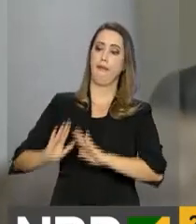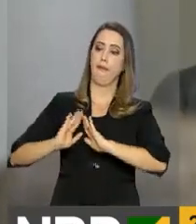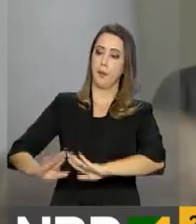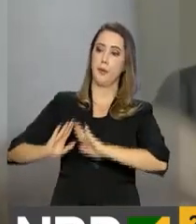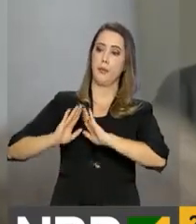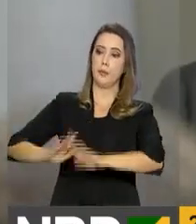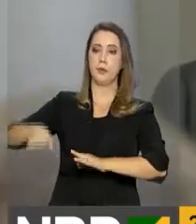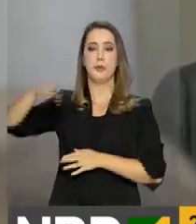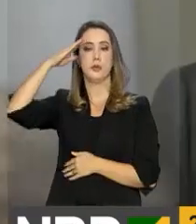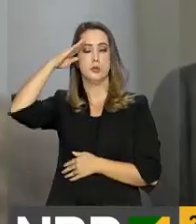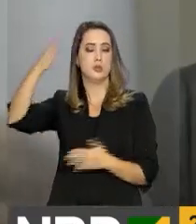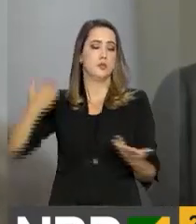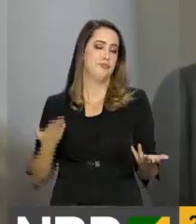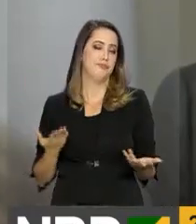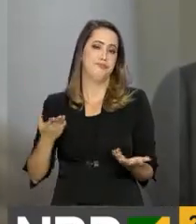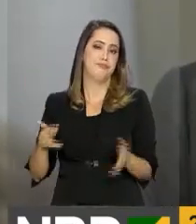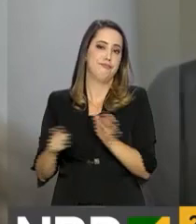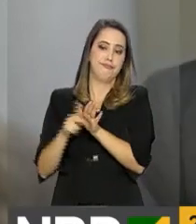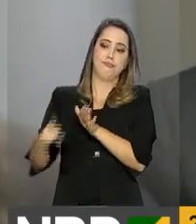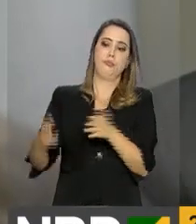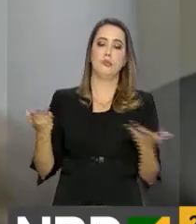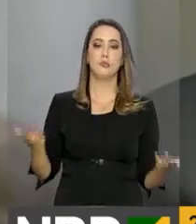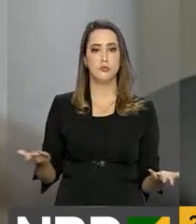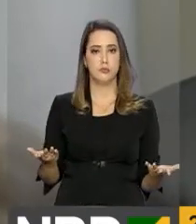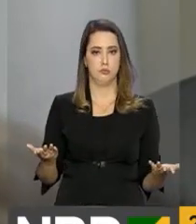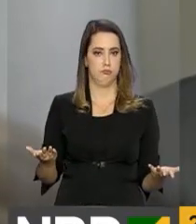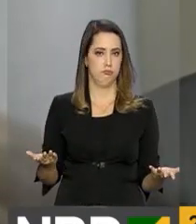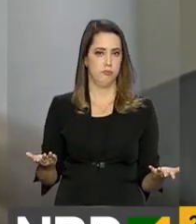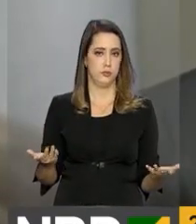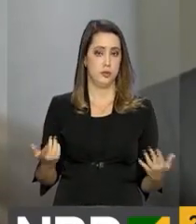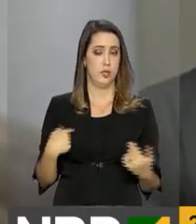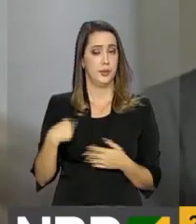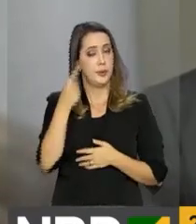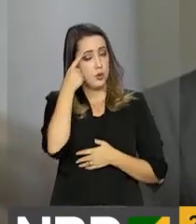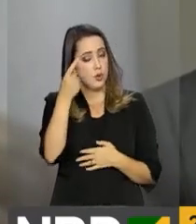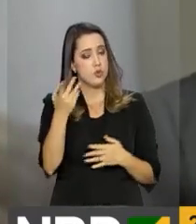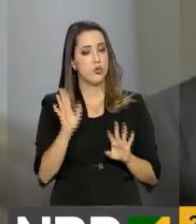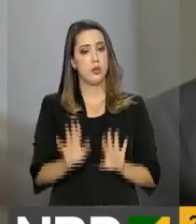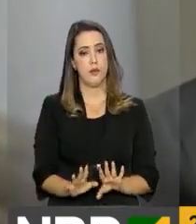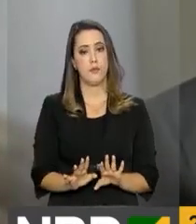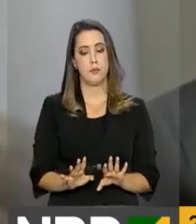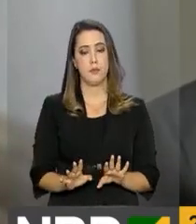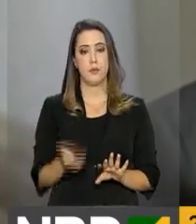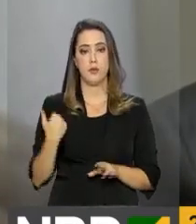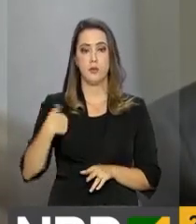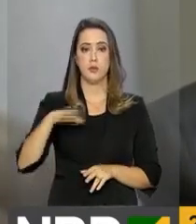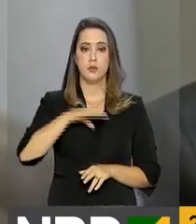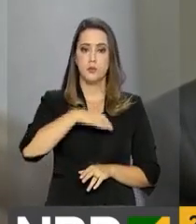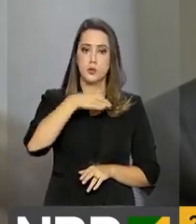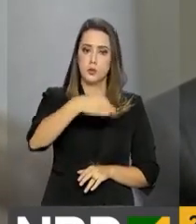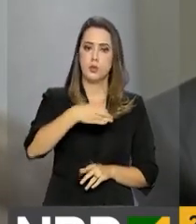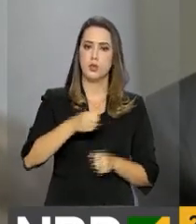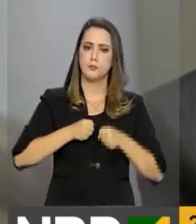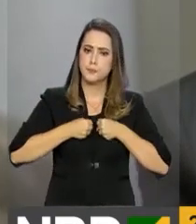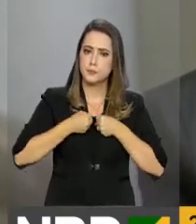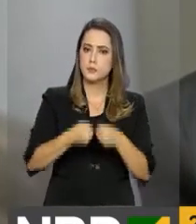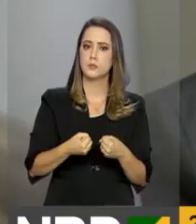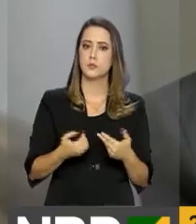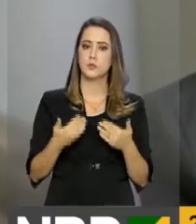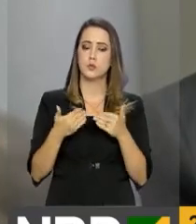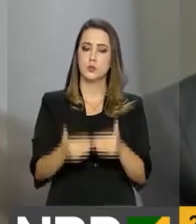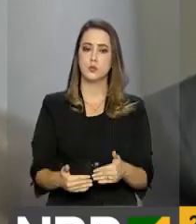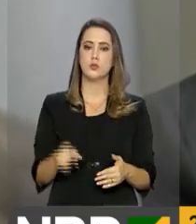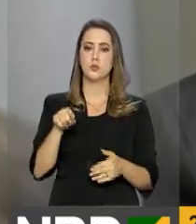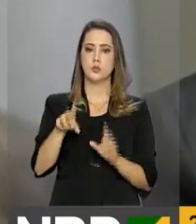das Forças Armadas nos seus estados. Então eu tive, penso eu, como disse há pouco, mais de coragem, a ousadia de enfrentar